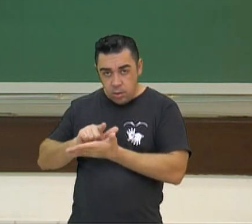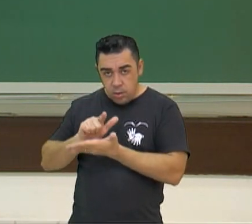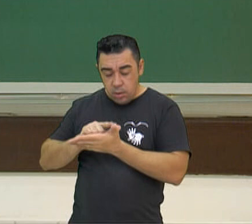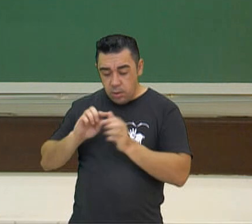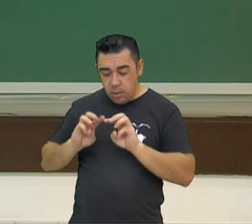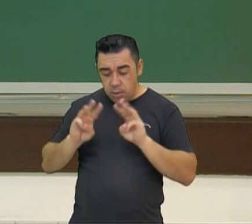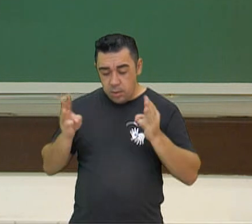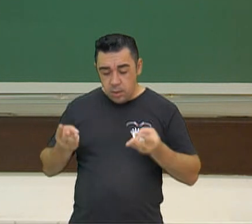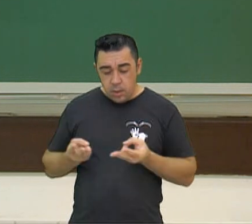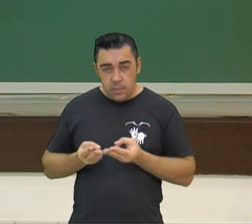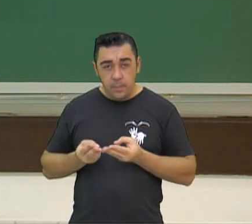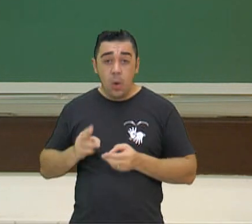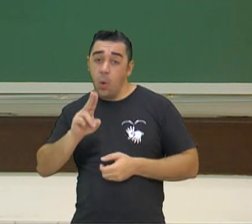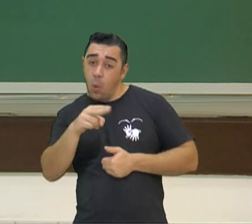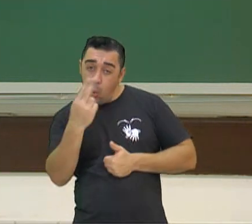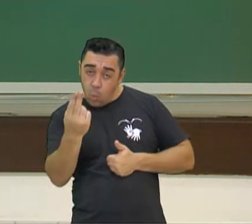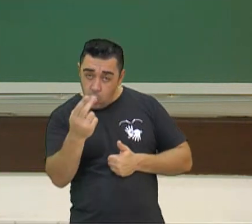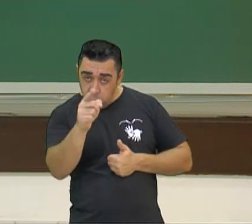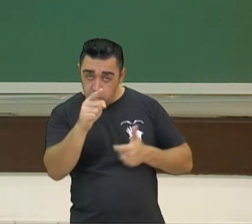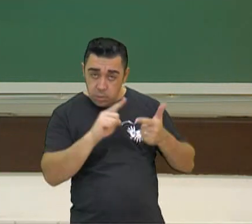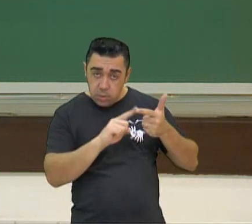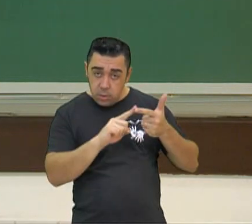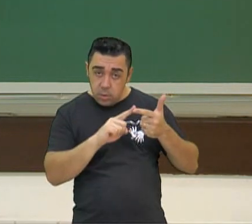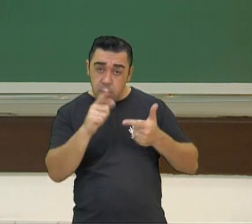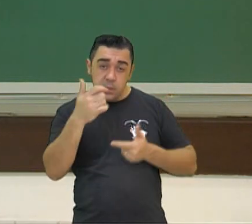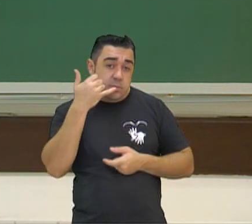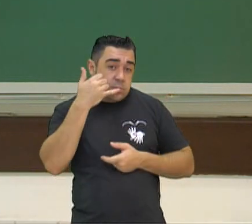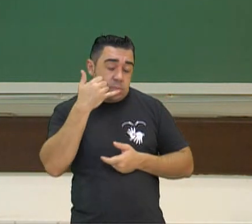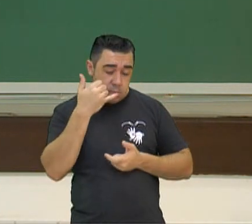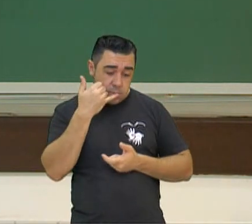possibilidade, abra o seu celular. Por exemplo, falou no